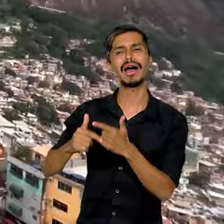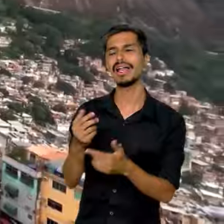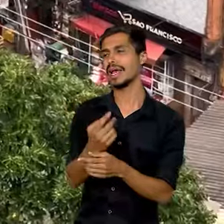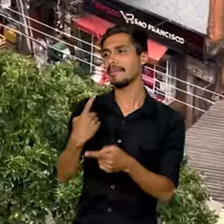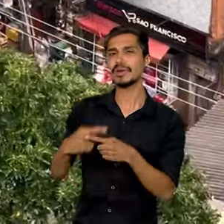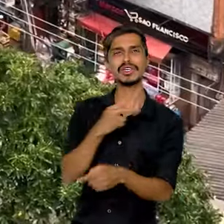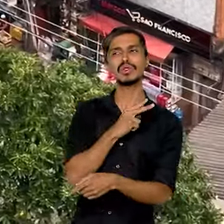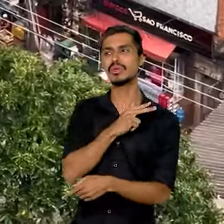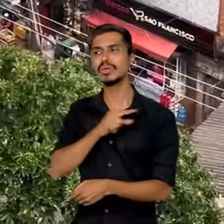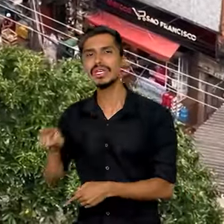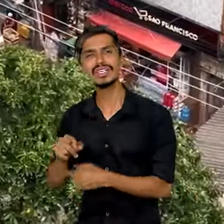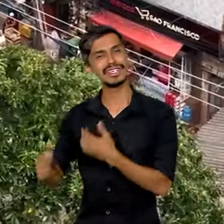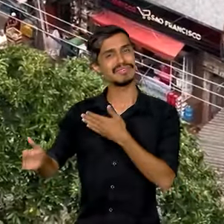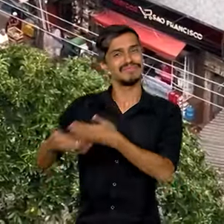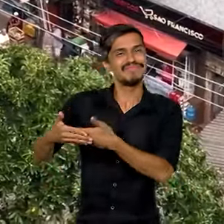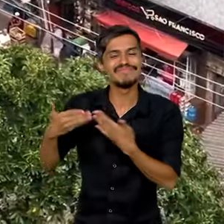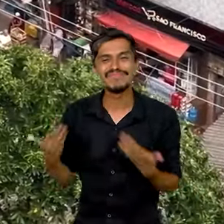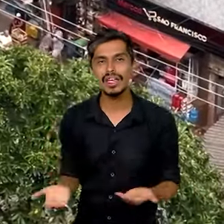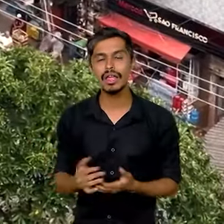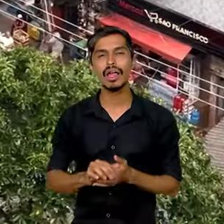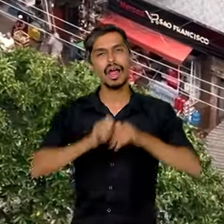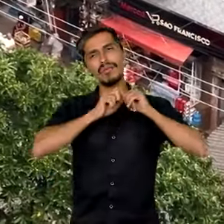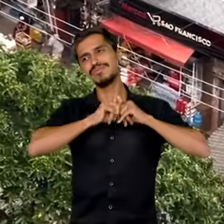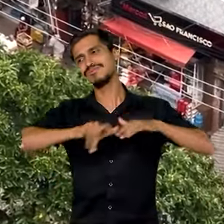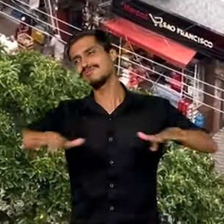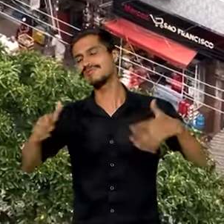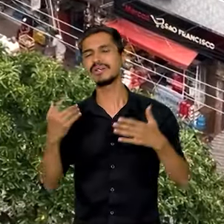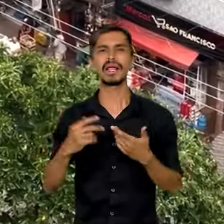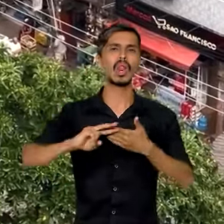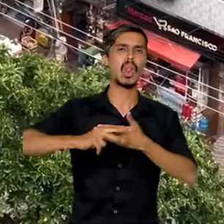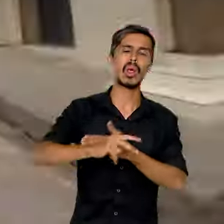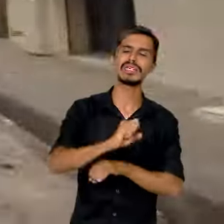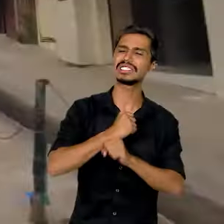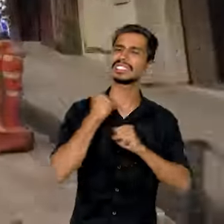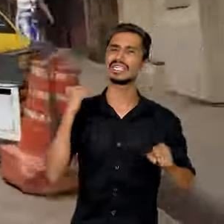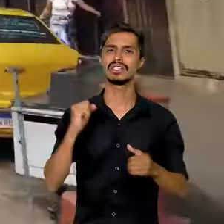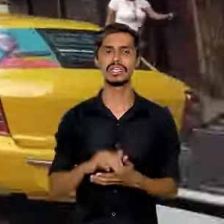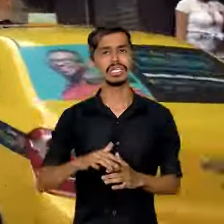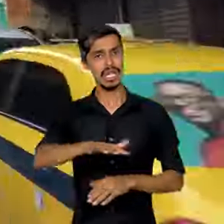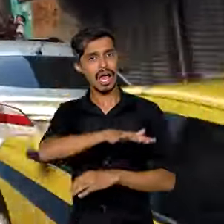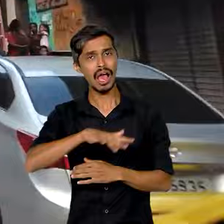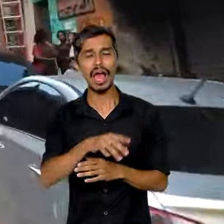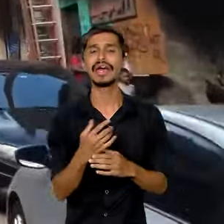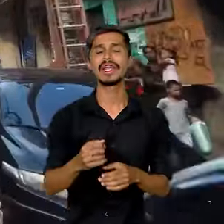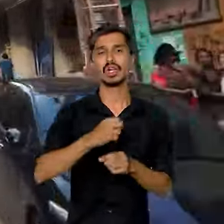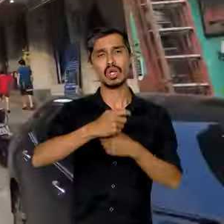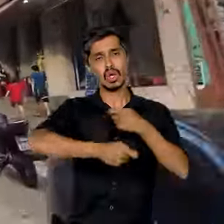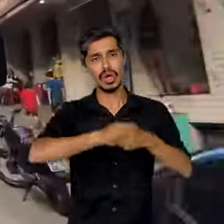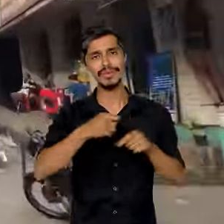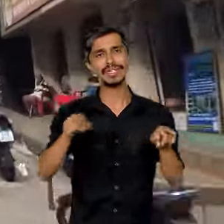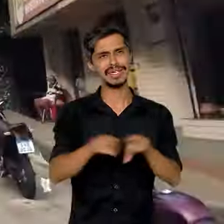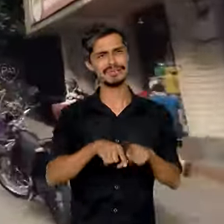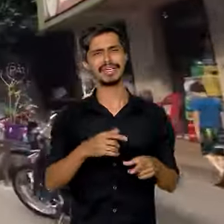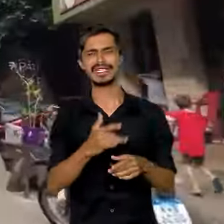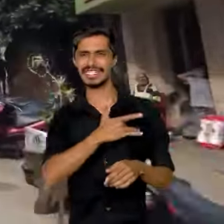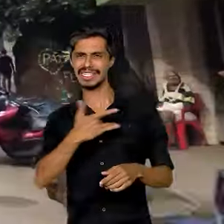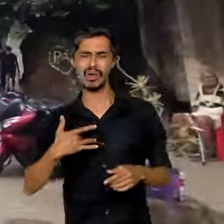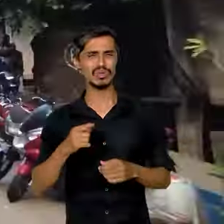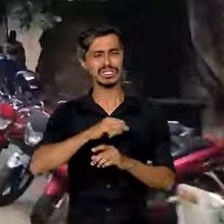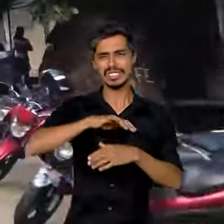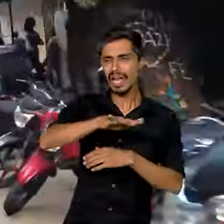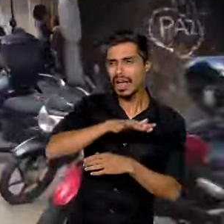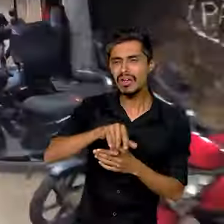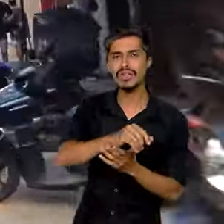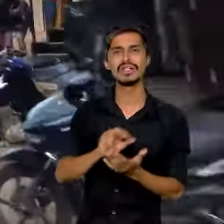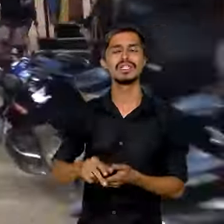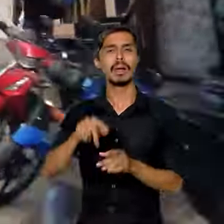podem funcionar. A repercussão é gigantesca, do ponto de vista econômico, do ponto de vista da saúde, do ponto de vista social, do ponto de